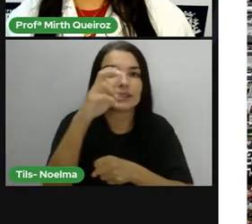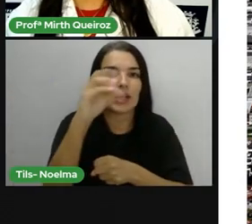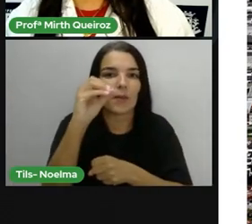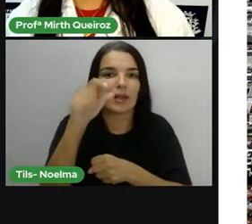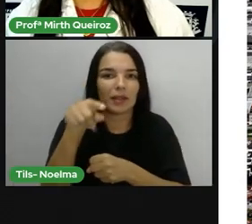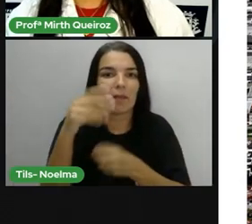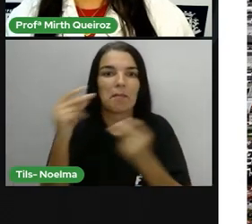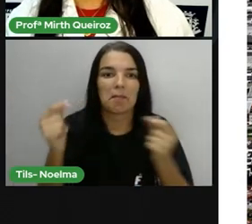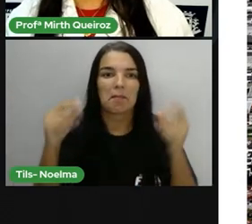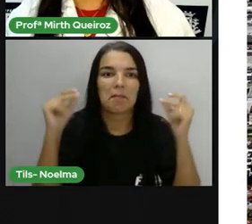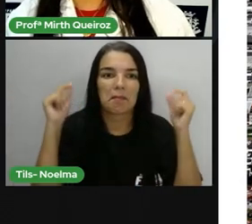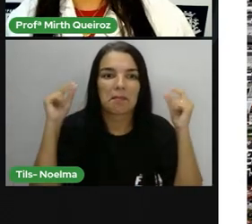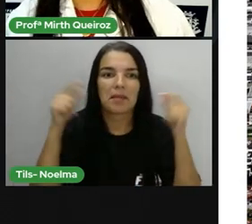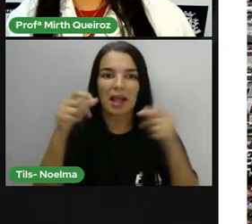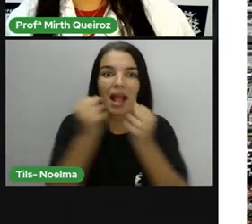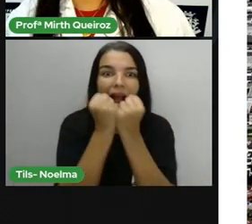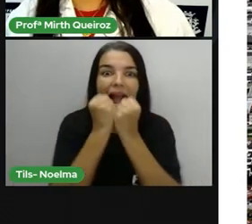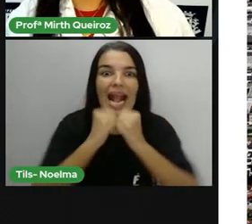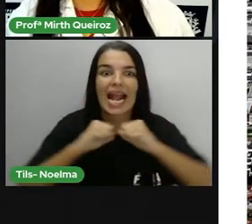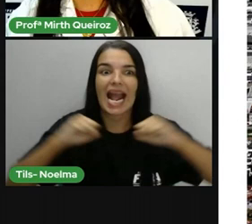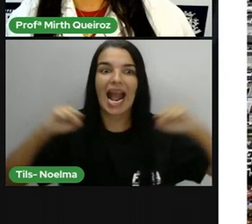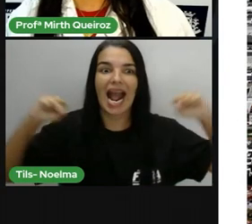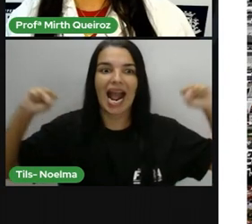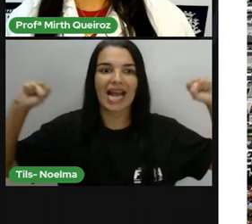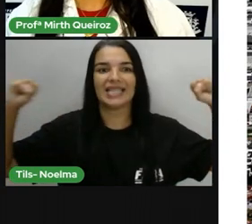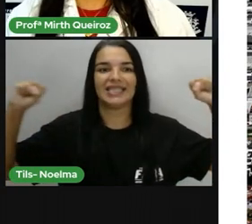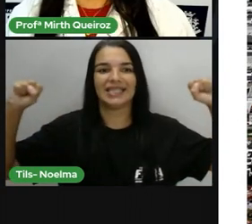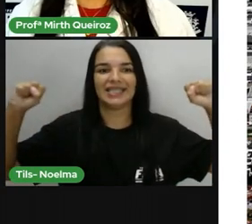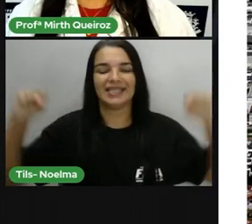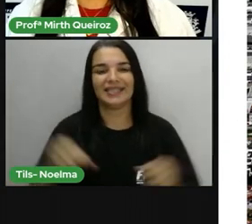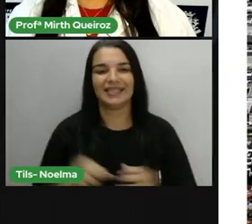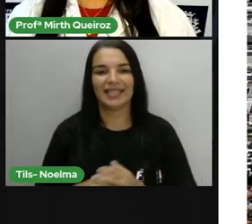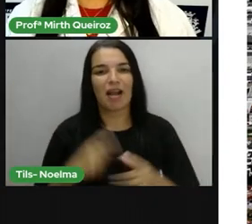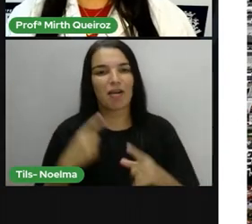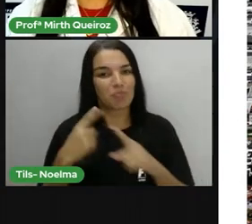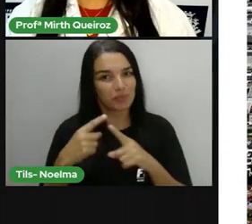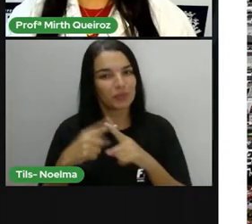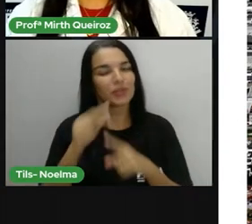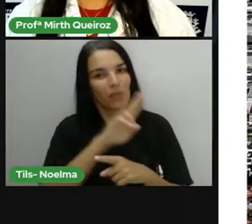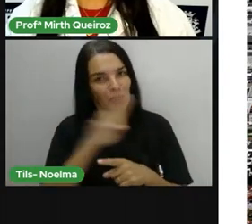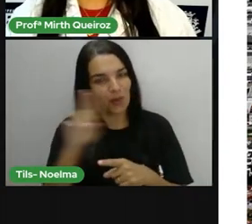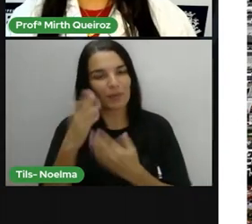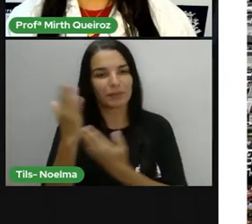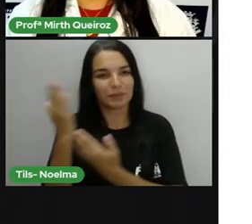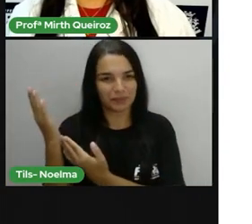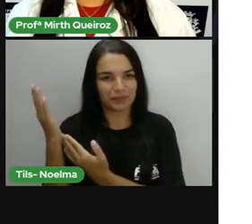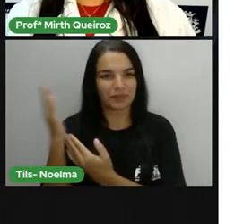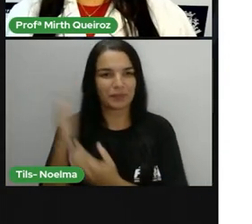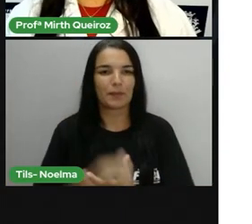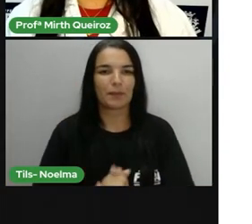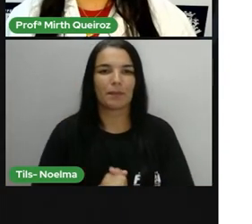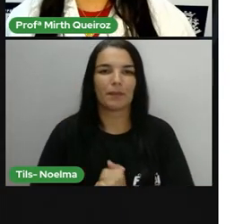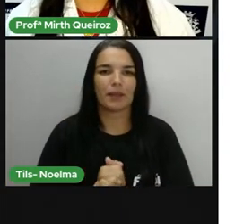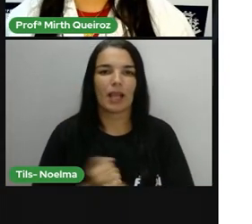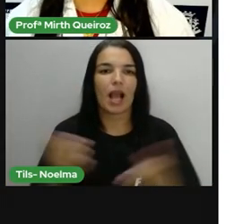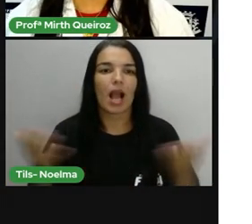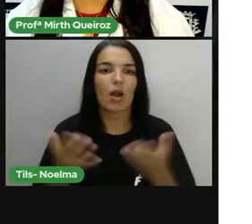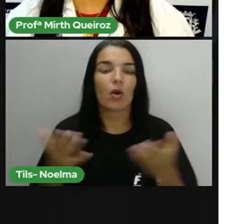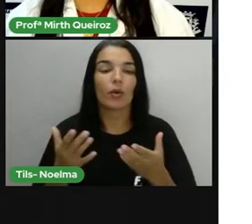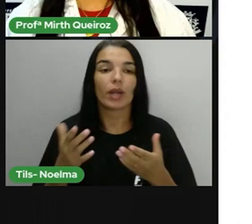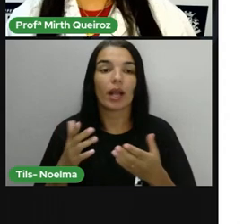Lagoa Grande, que realmente é uma lagoa muito grande, por isso que ela recebe esse nome. A